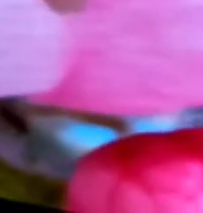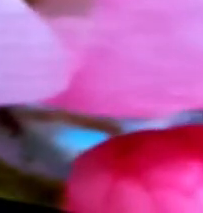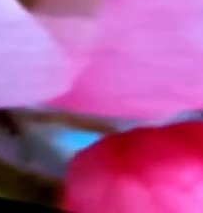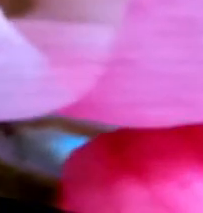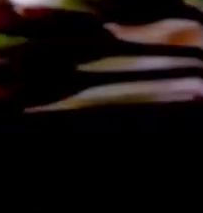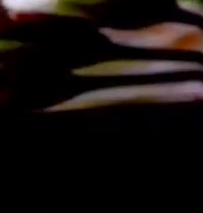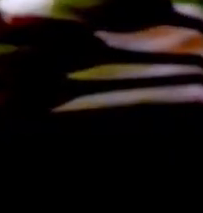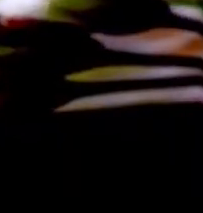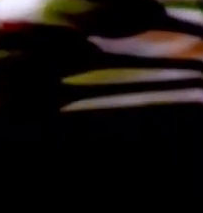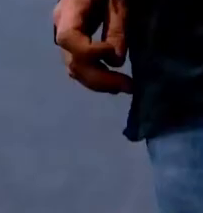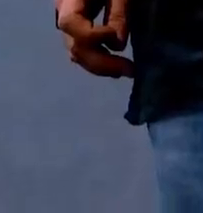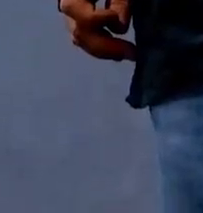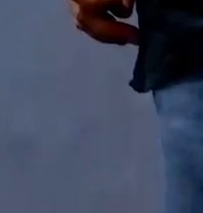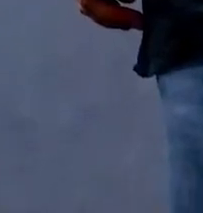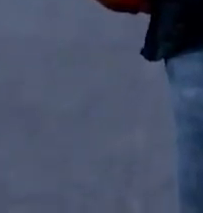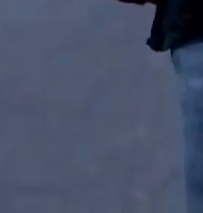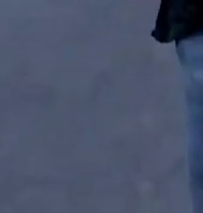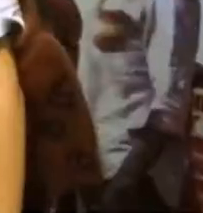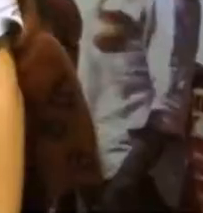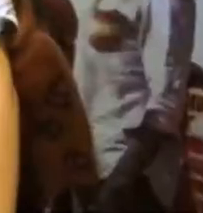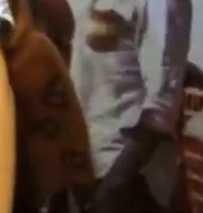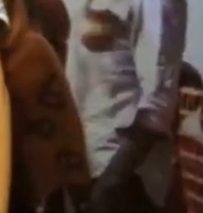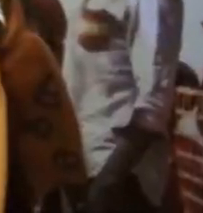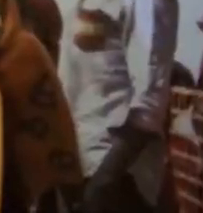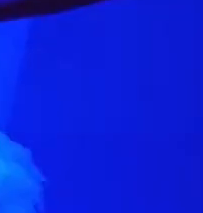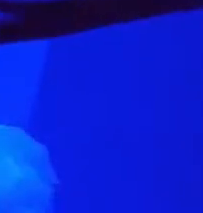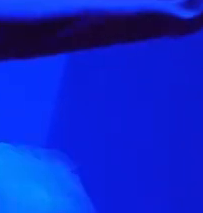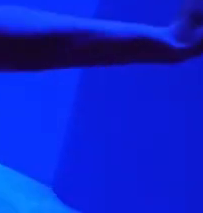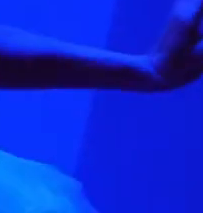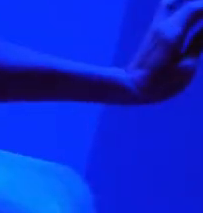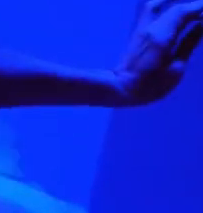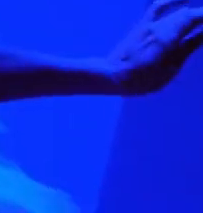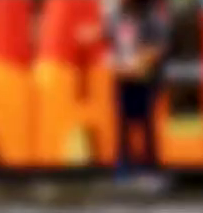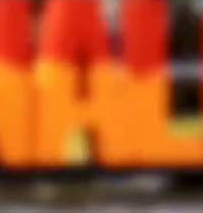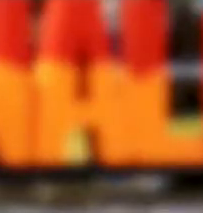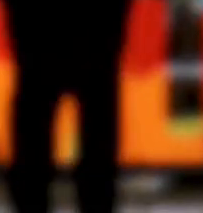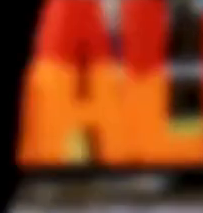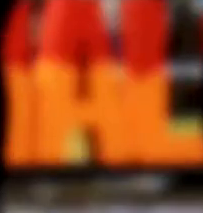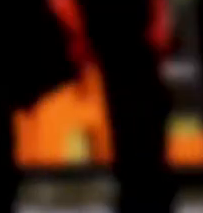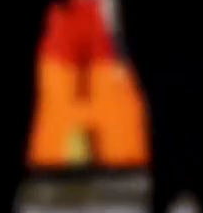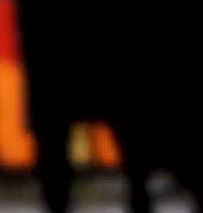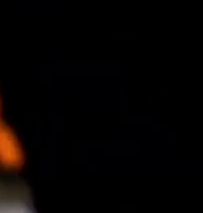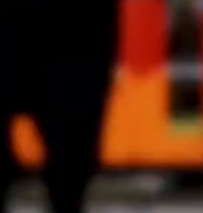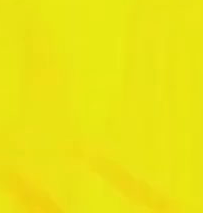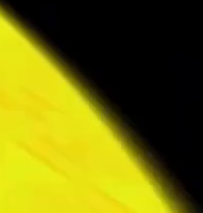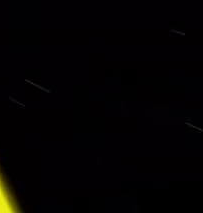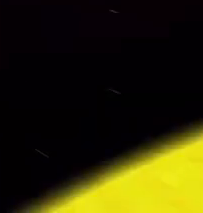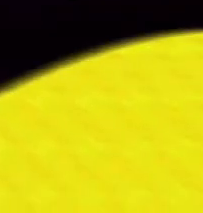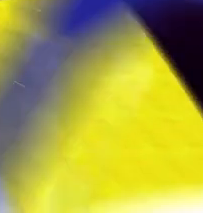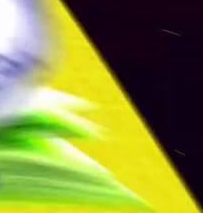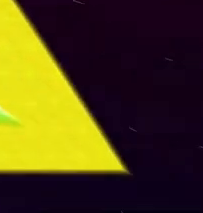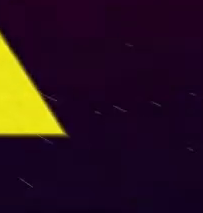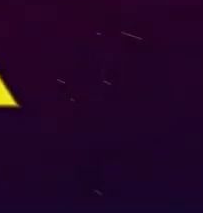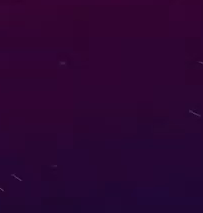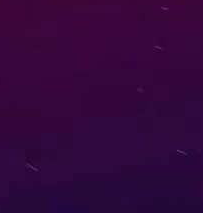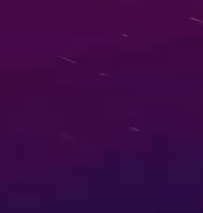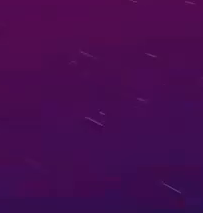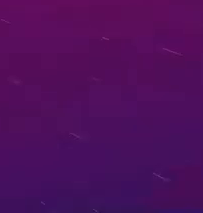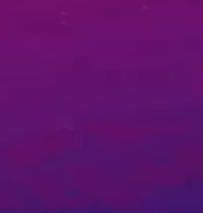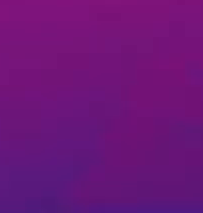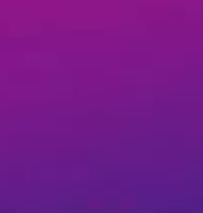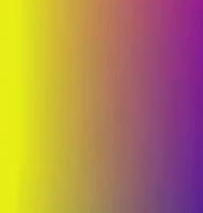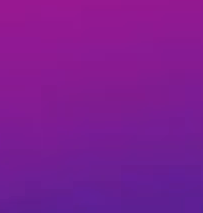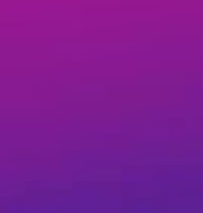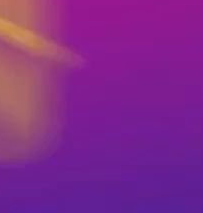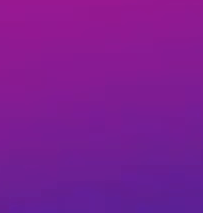a edição especial de 40 anos da Bienal viu irá lançar Suas Emoções Bienal do Livro Rio